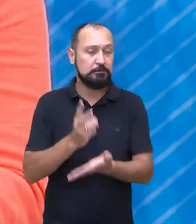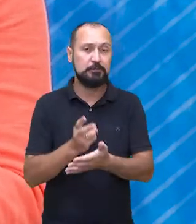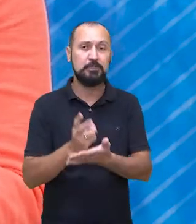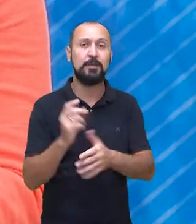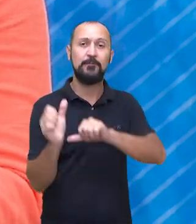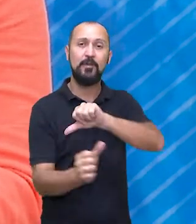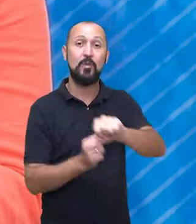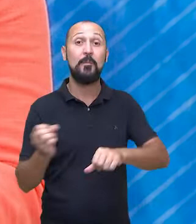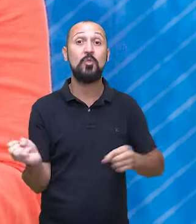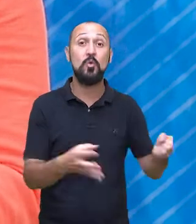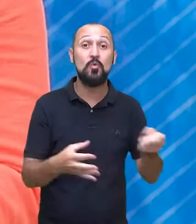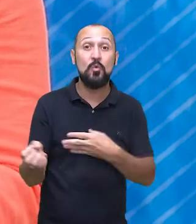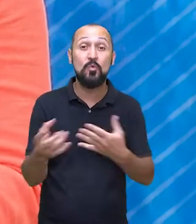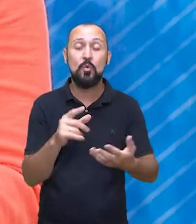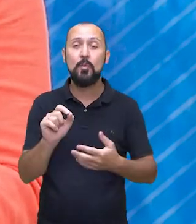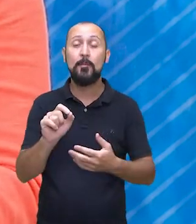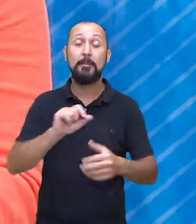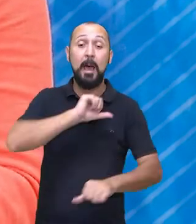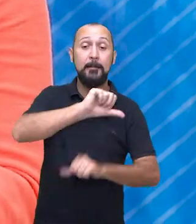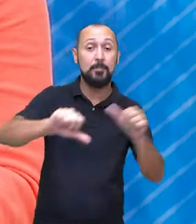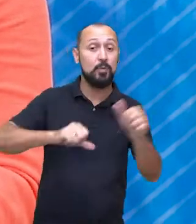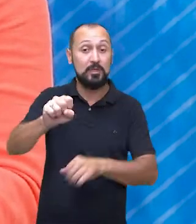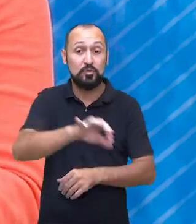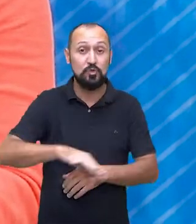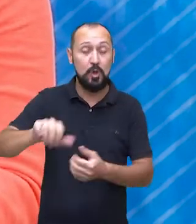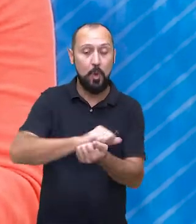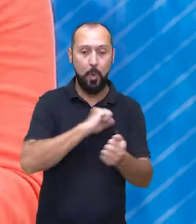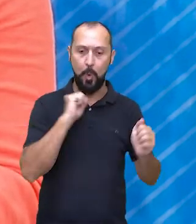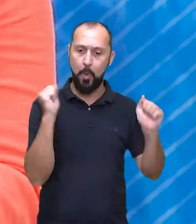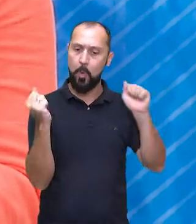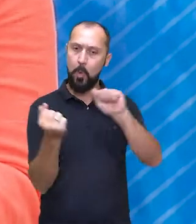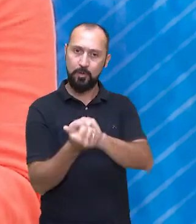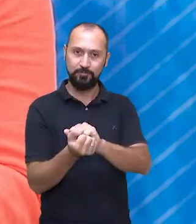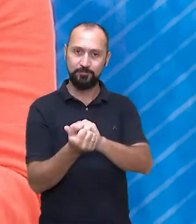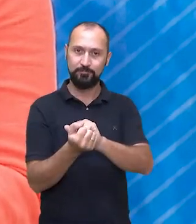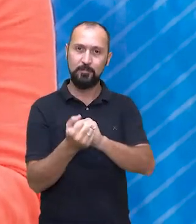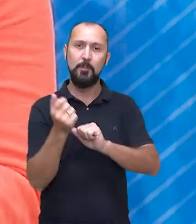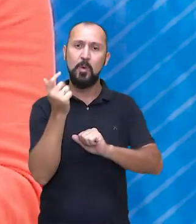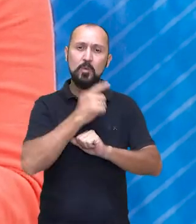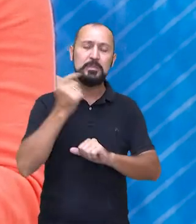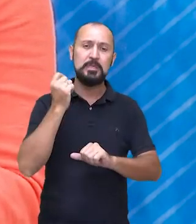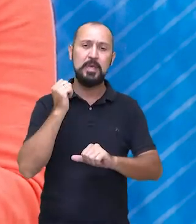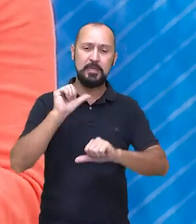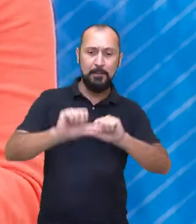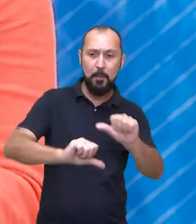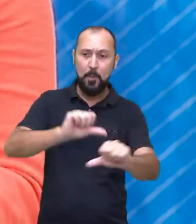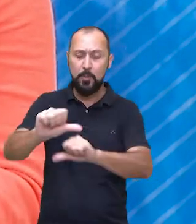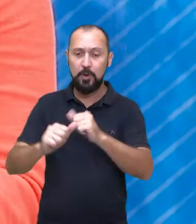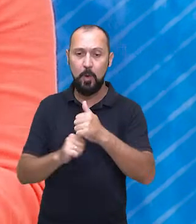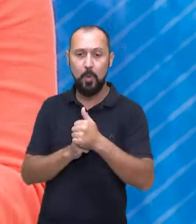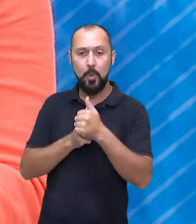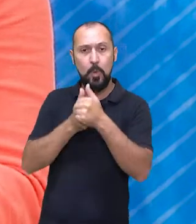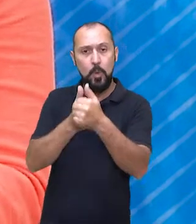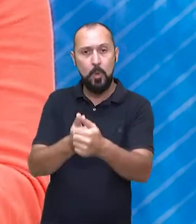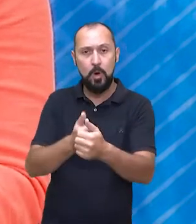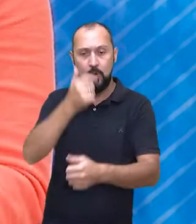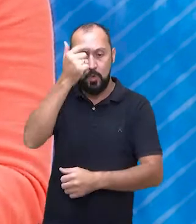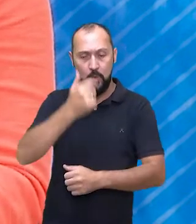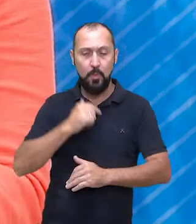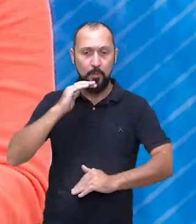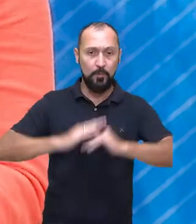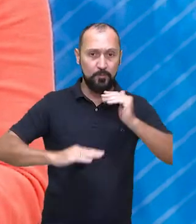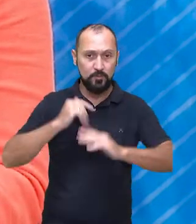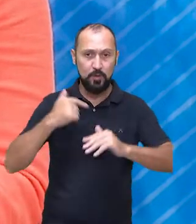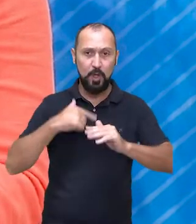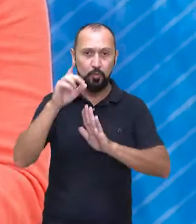atualizadas constantemente para se adaptarem às mudanças sociais para acompanhar esta constante mutação o